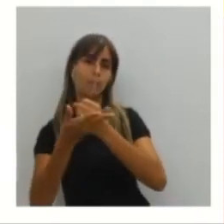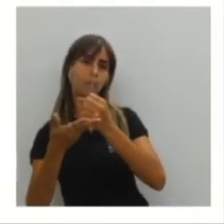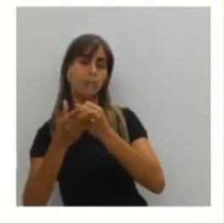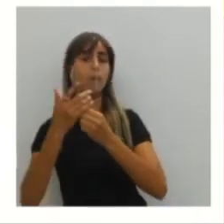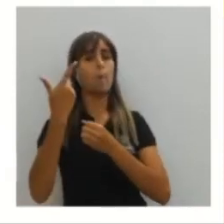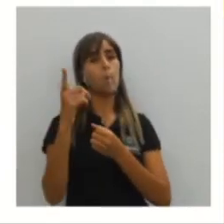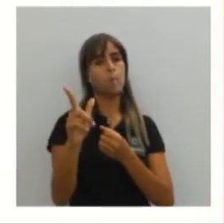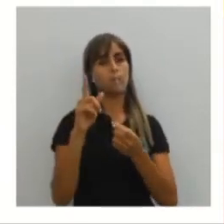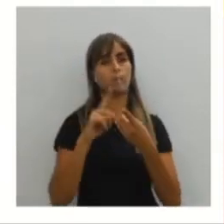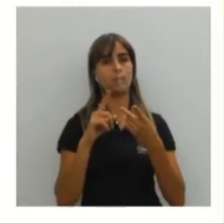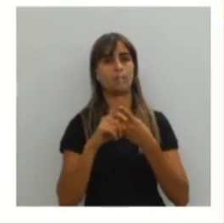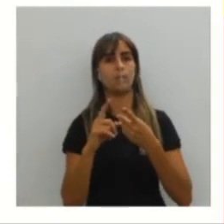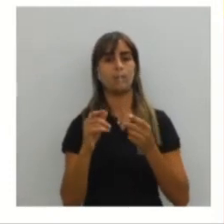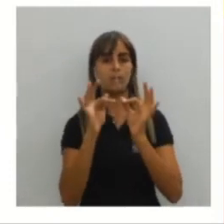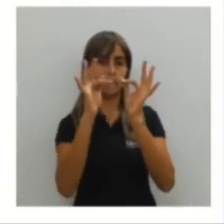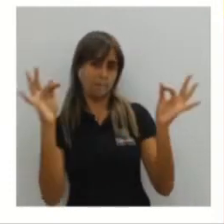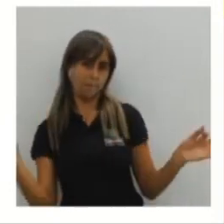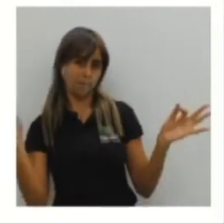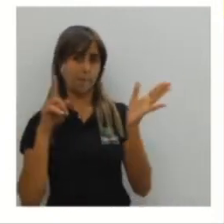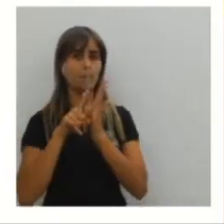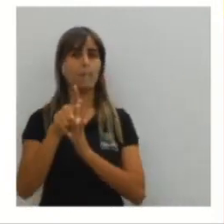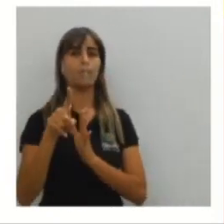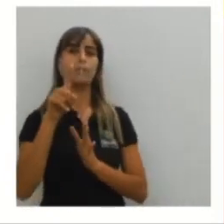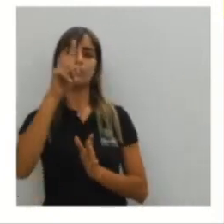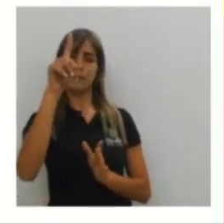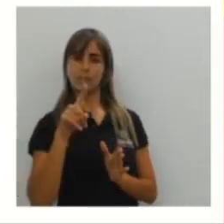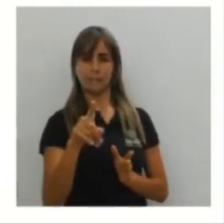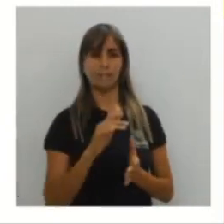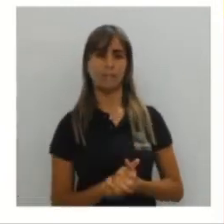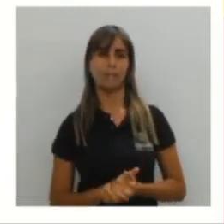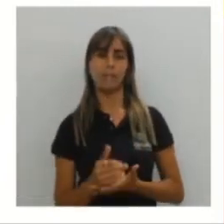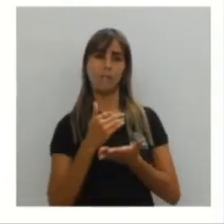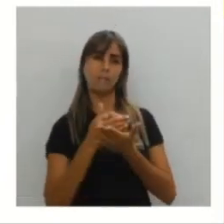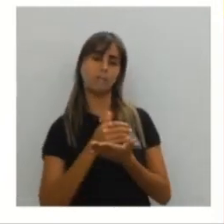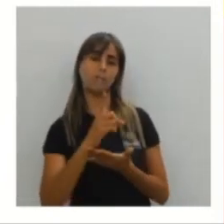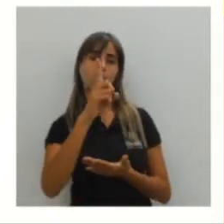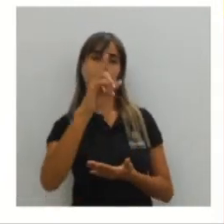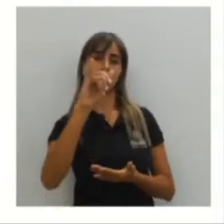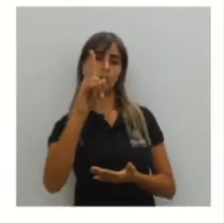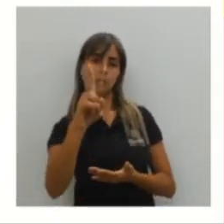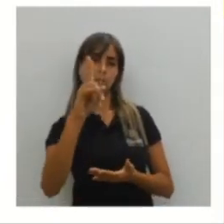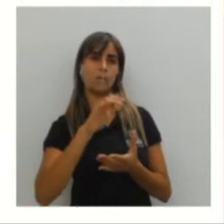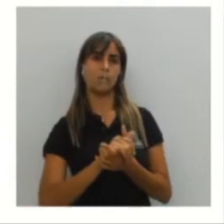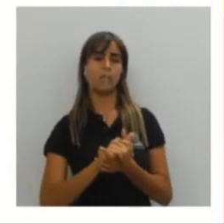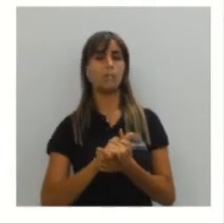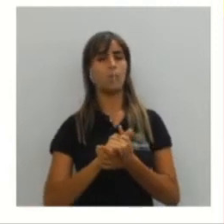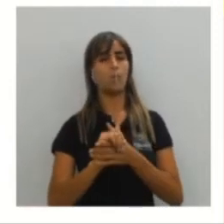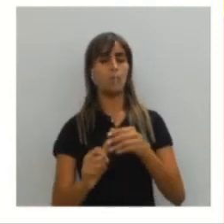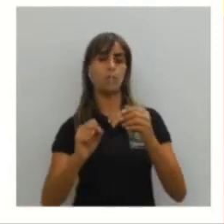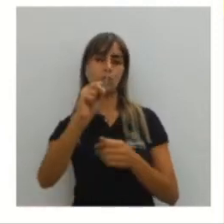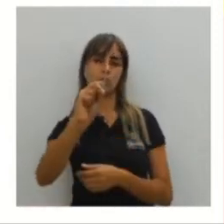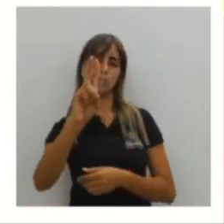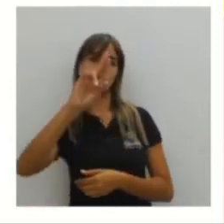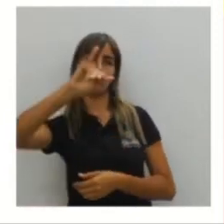uma outra forma, um outro formato de formar essas perguntas negativas, que é começando com o did, coloca o sujeito no meio e o not